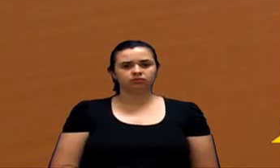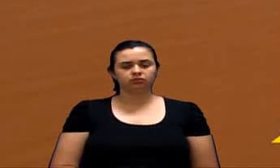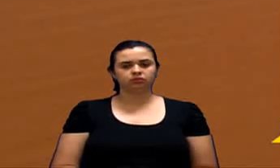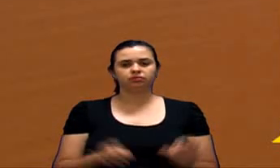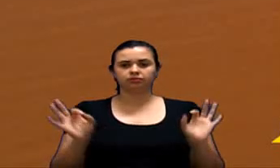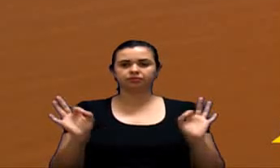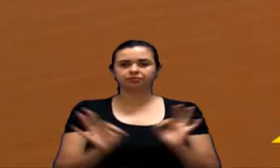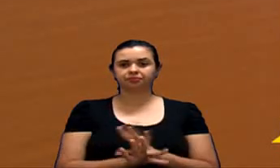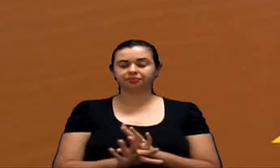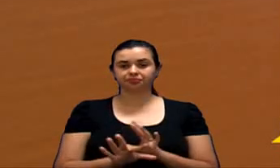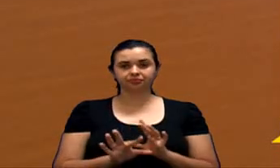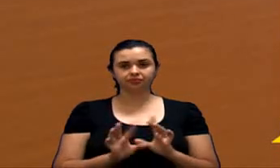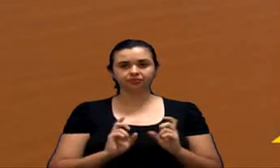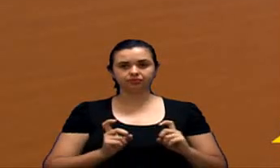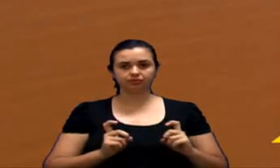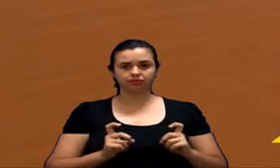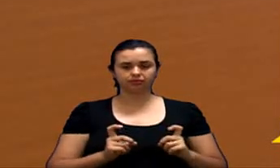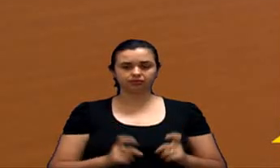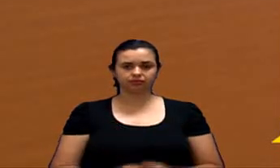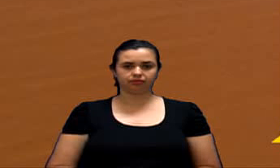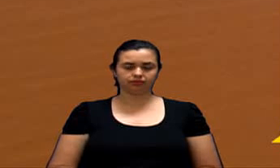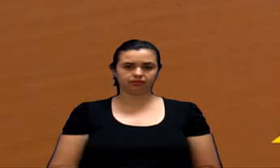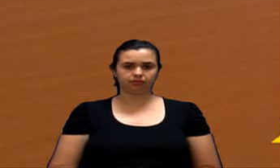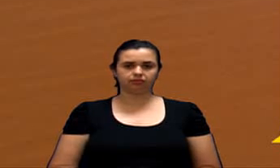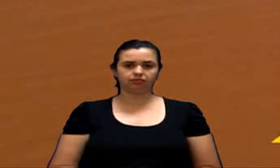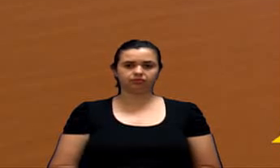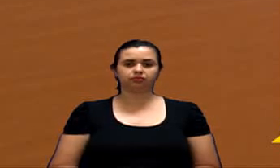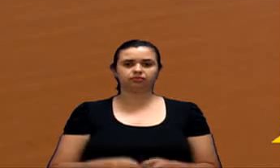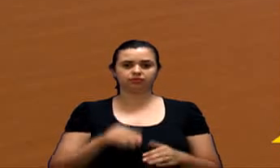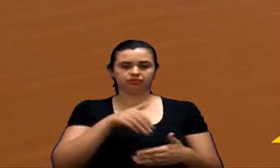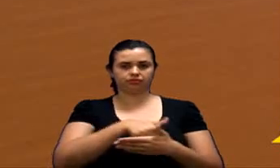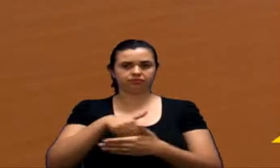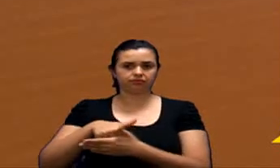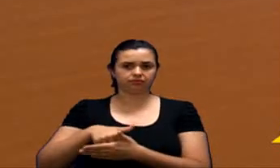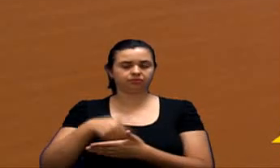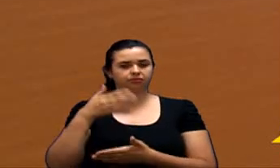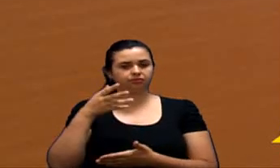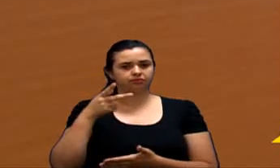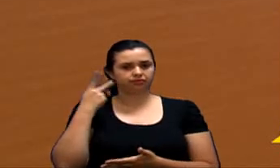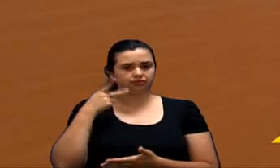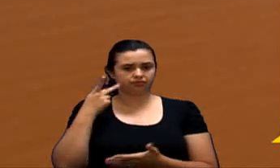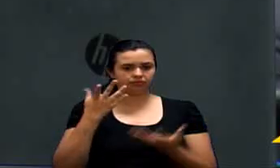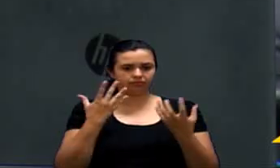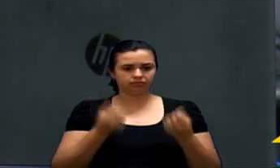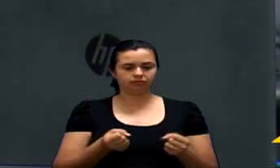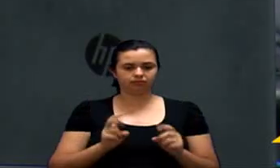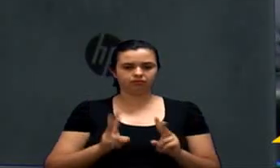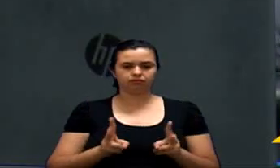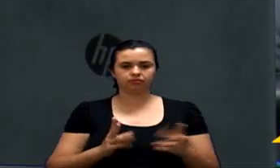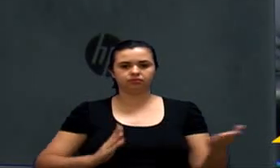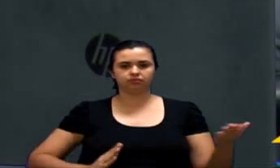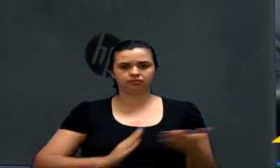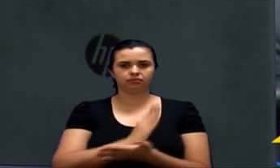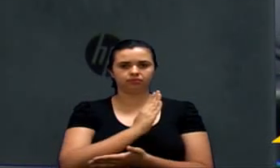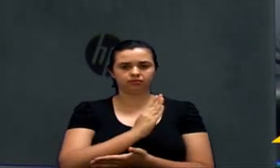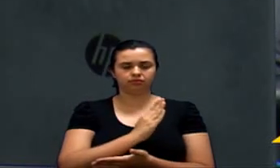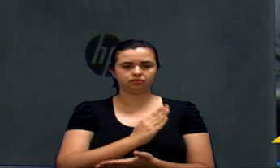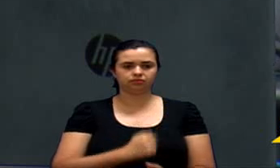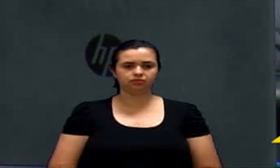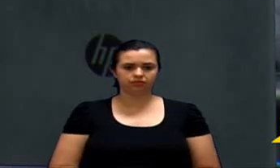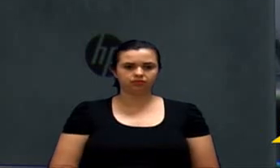situação. É encerrado a discussão. Eu coloco em votação. Os vereadores concordam, permaneçam como estão. Aprovado.